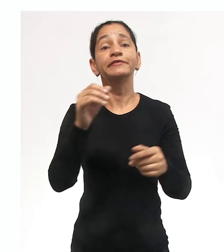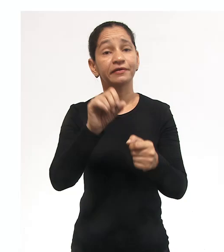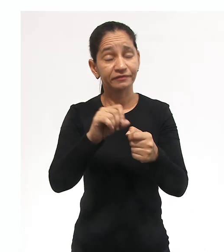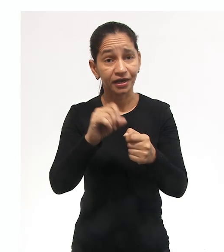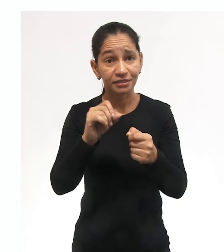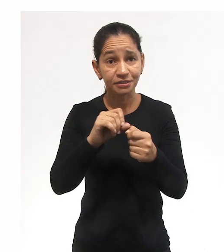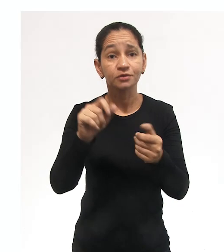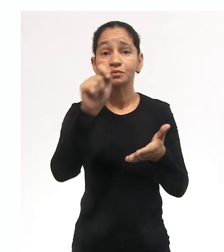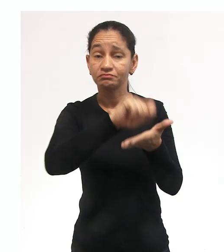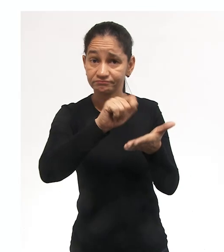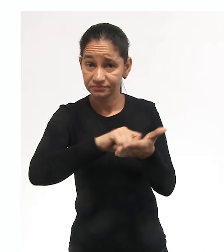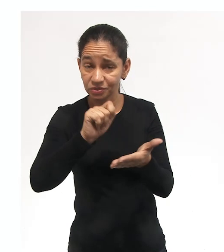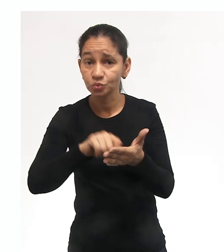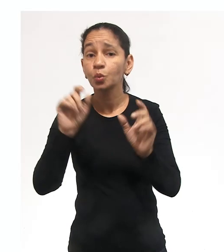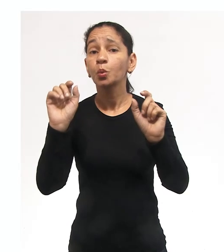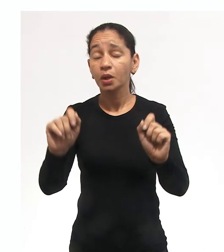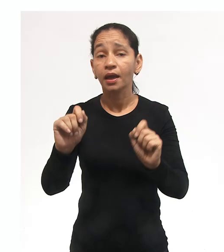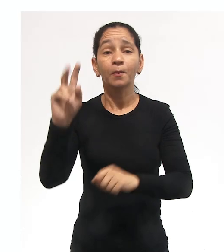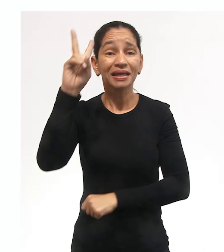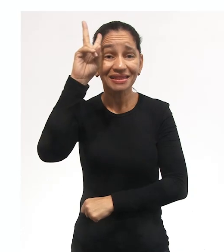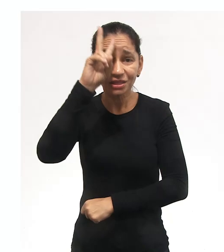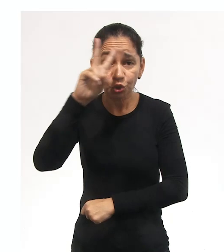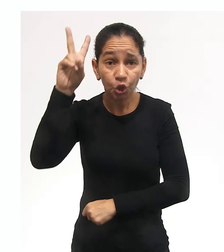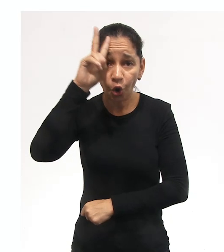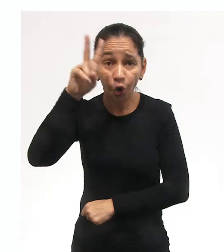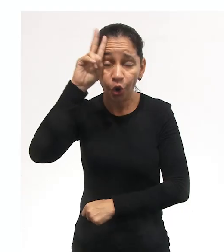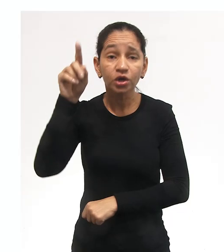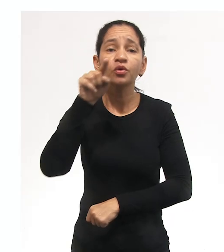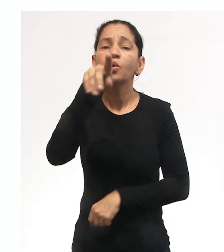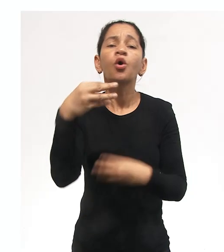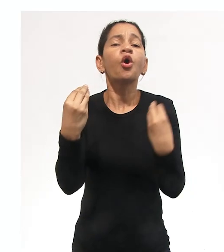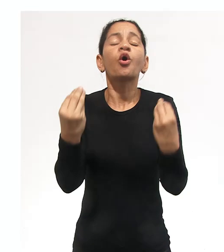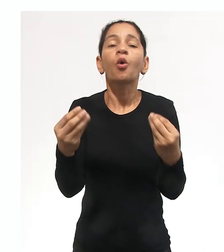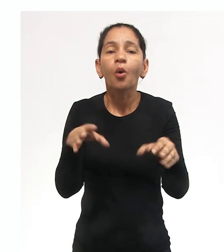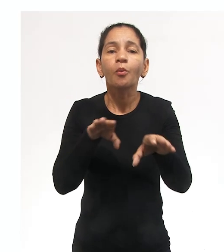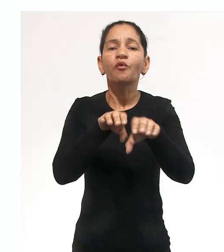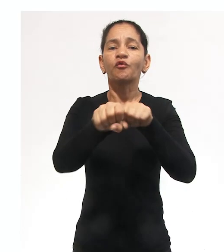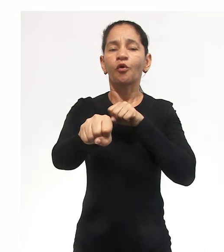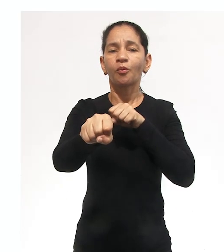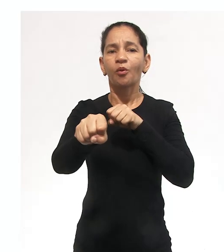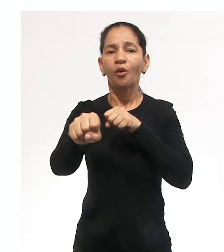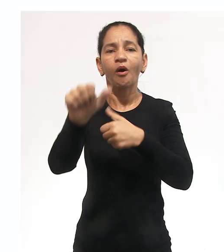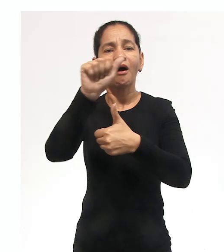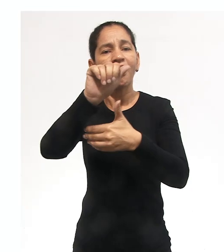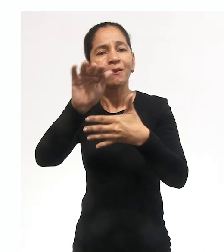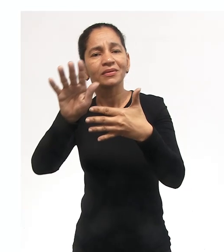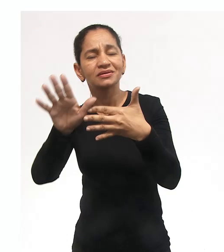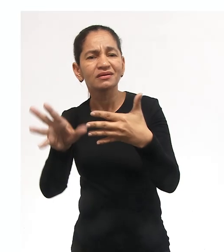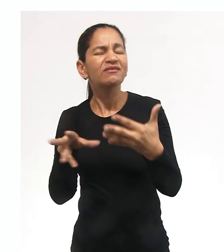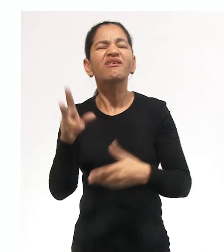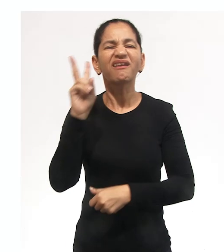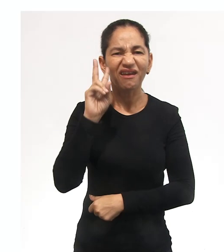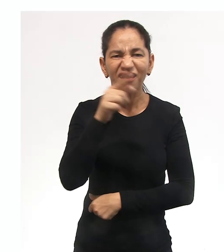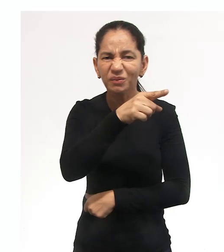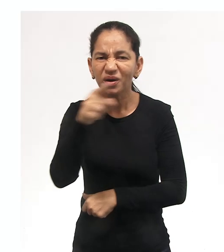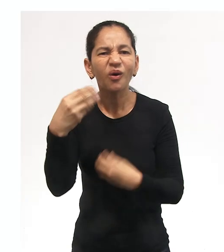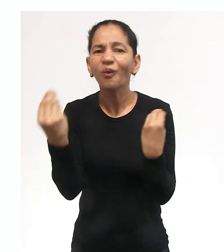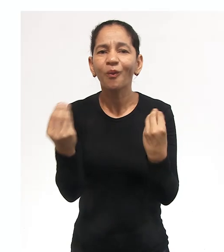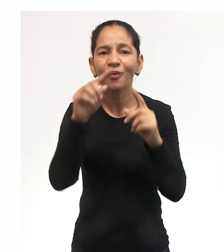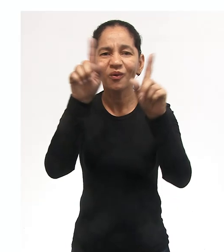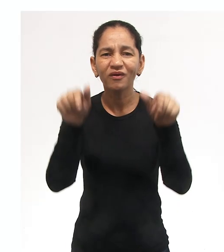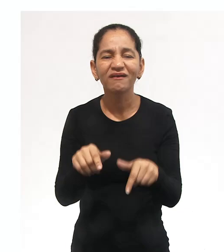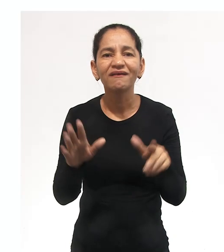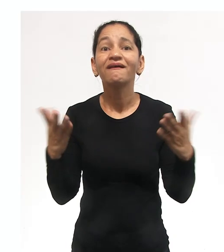Escrever uma história de aprendizagem ligada a como você foi alfabetizado. Alguém lembra como foi a alfabetização